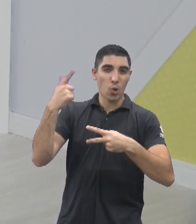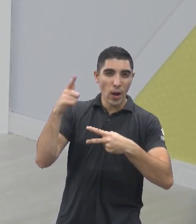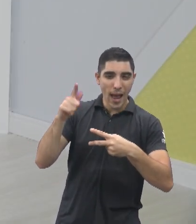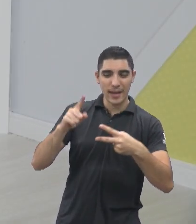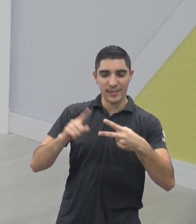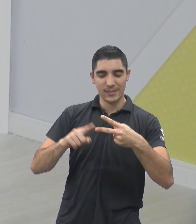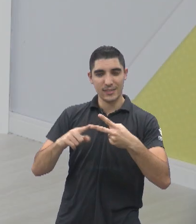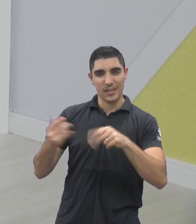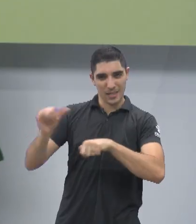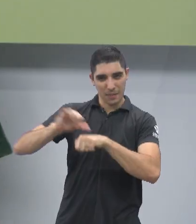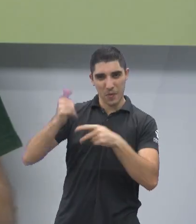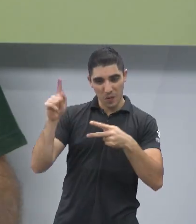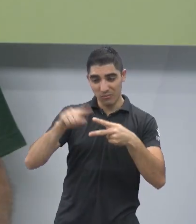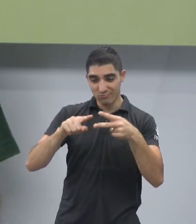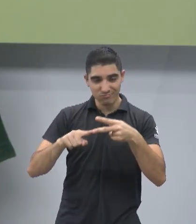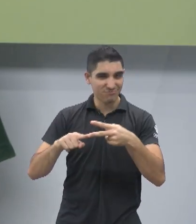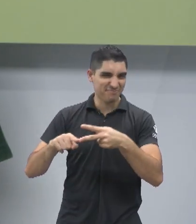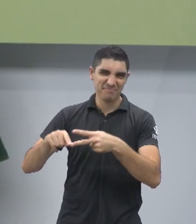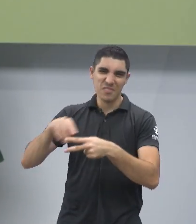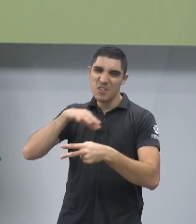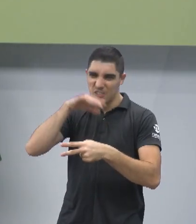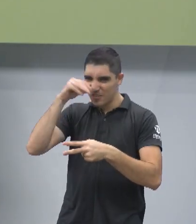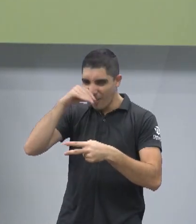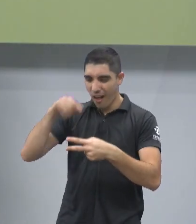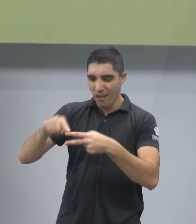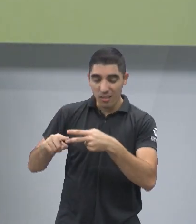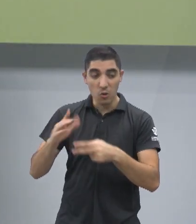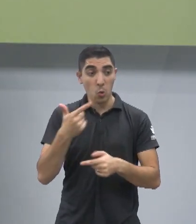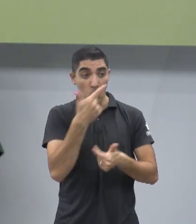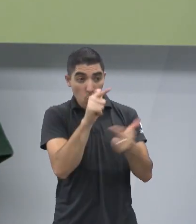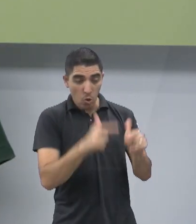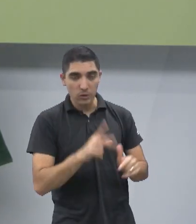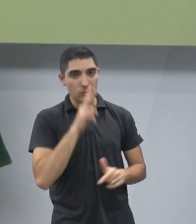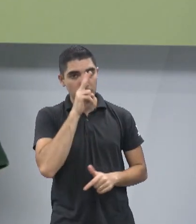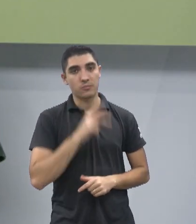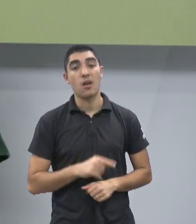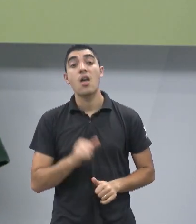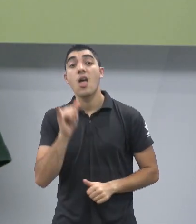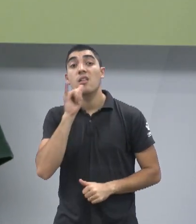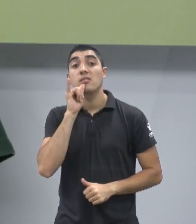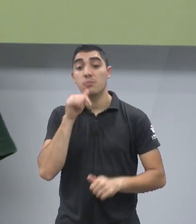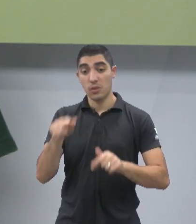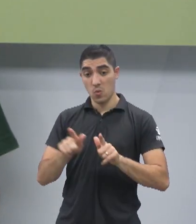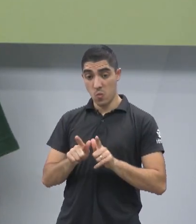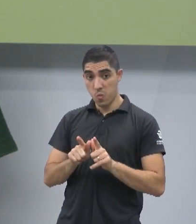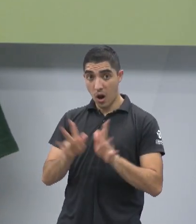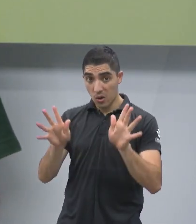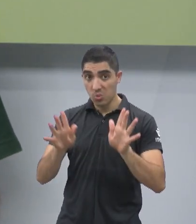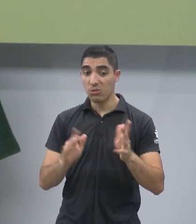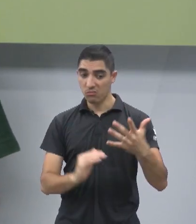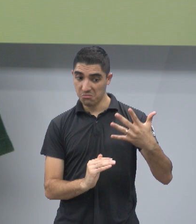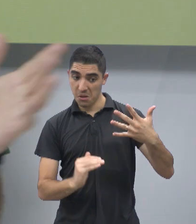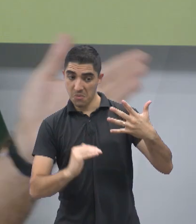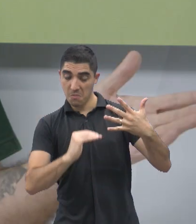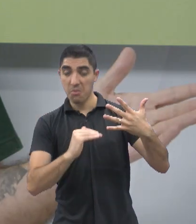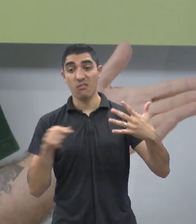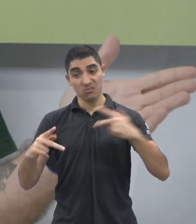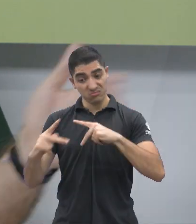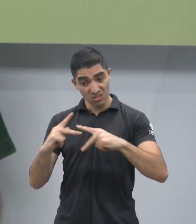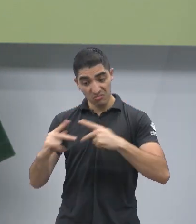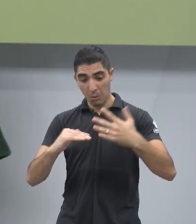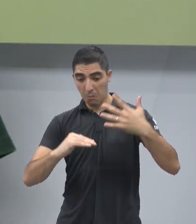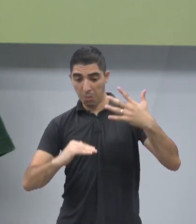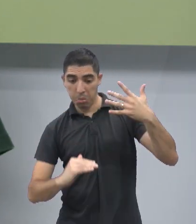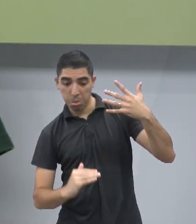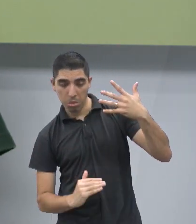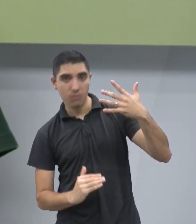equipe do São José, Brunão. E o São José tá vendo o Guarulhos, o grupo ali, subir e o São José ficando para trás, né? Pega esse time